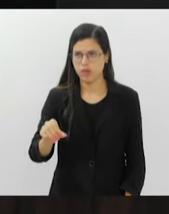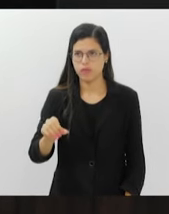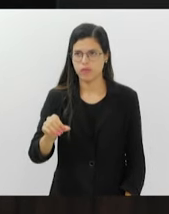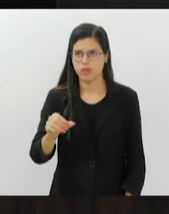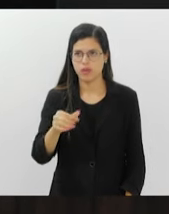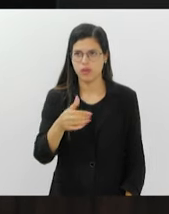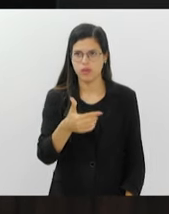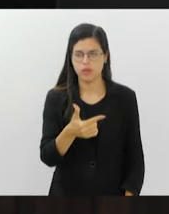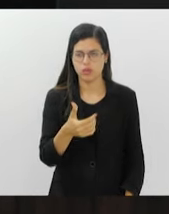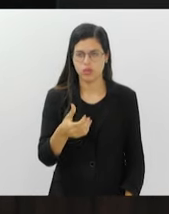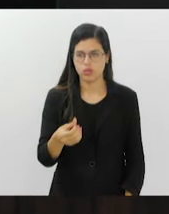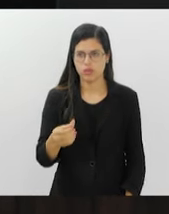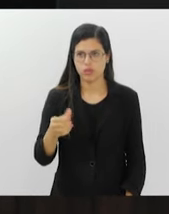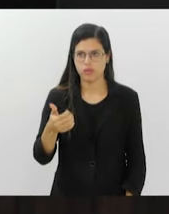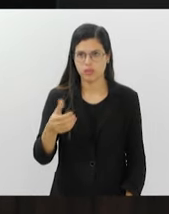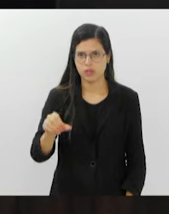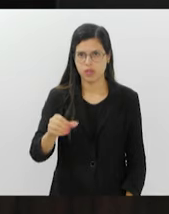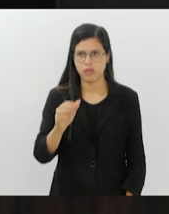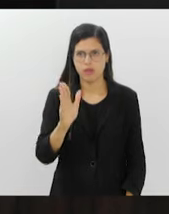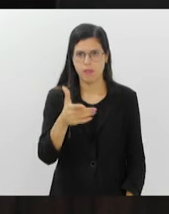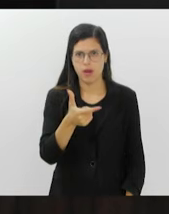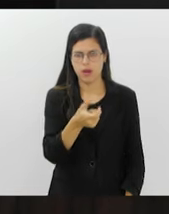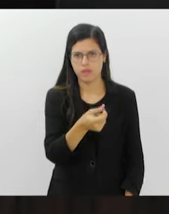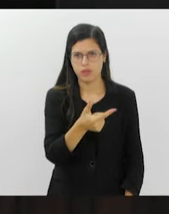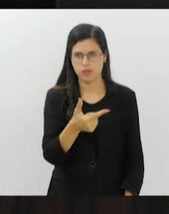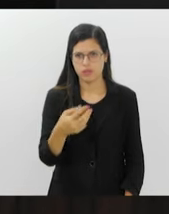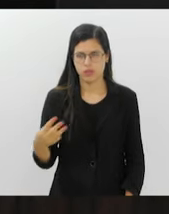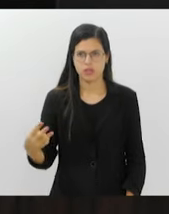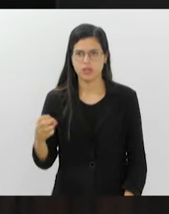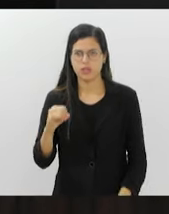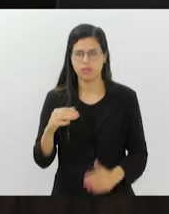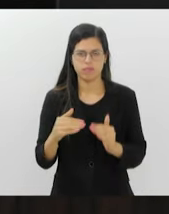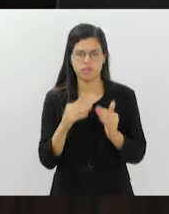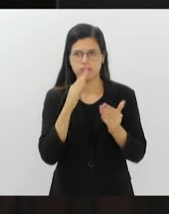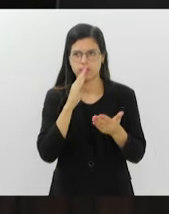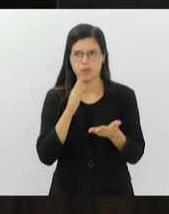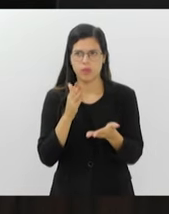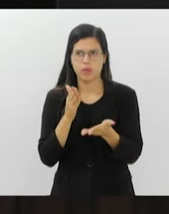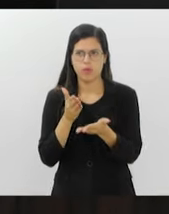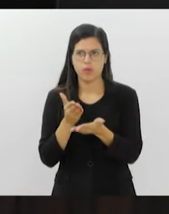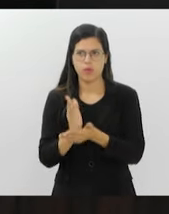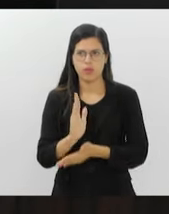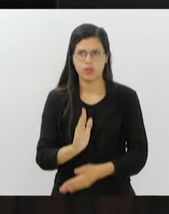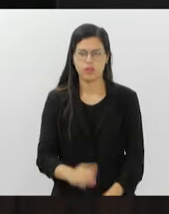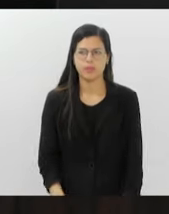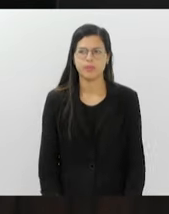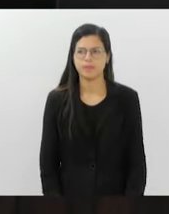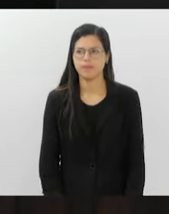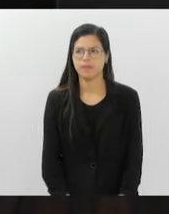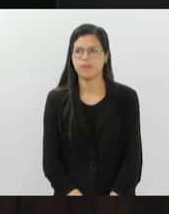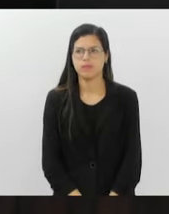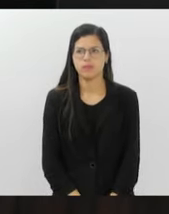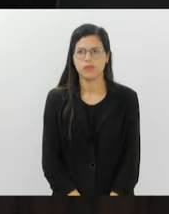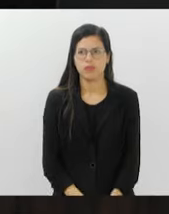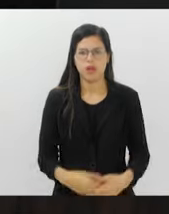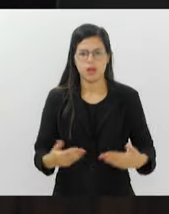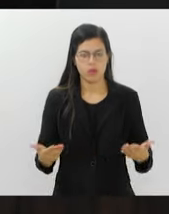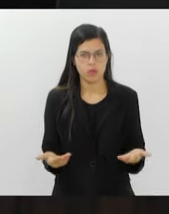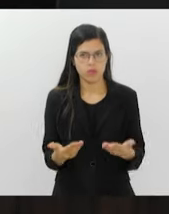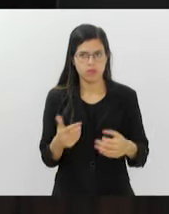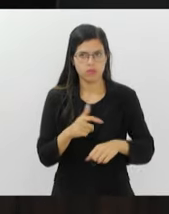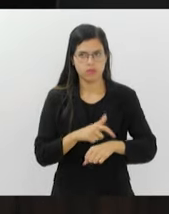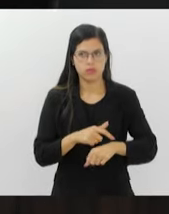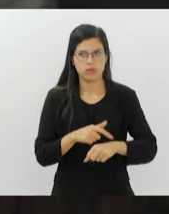219 de 23 da deputada Marta Rocha senhores que apra permanece Como estão aprovado passa-se ao